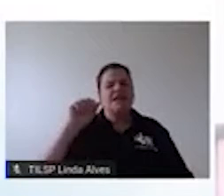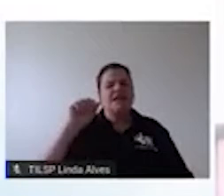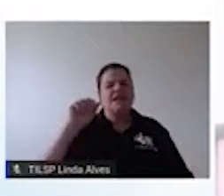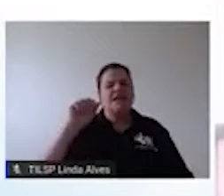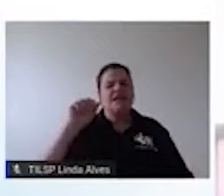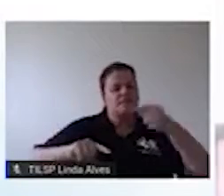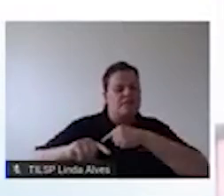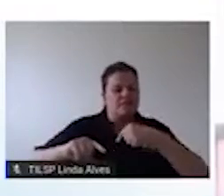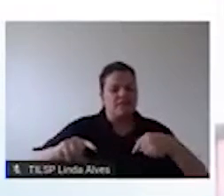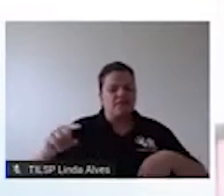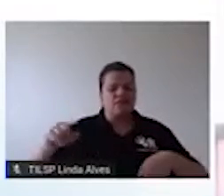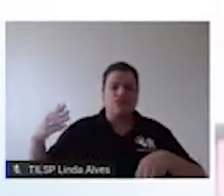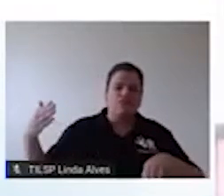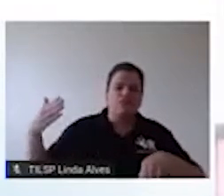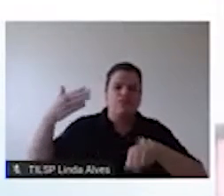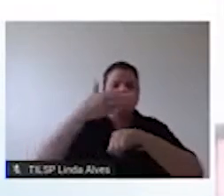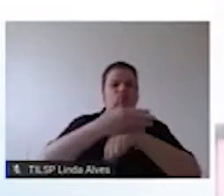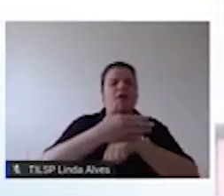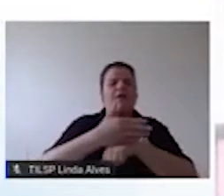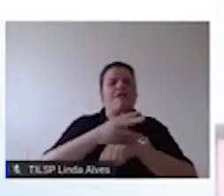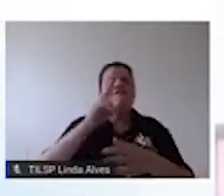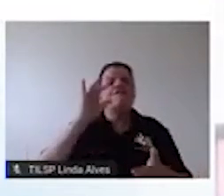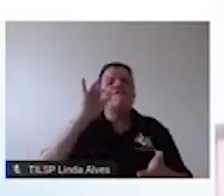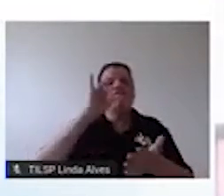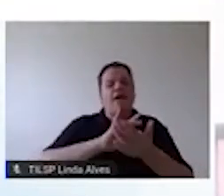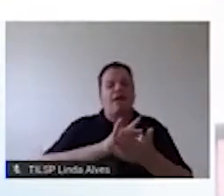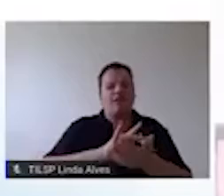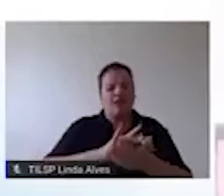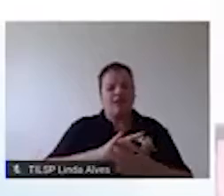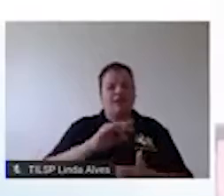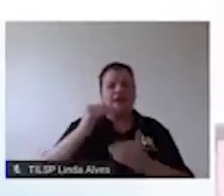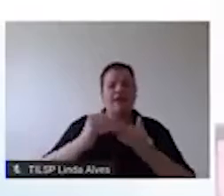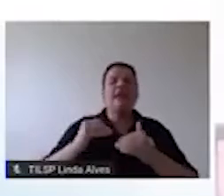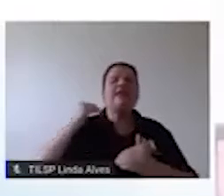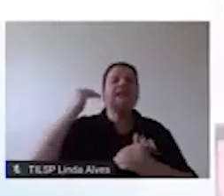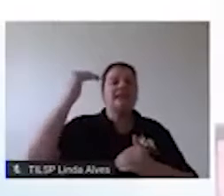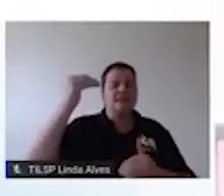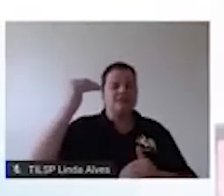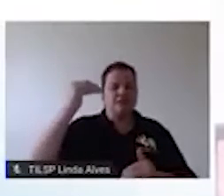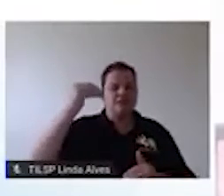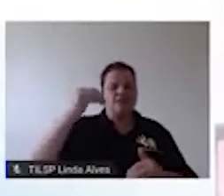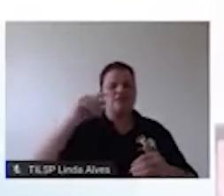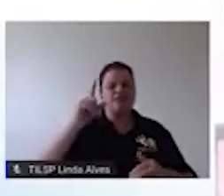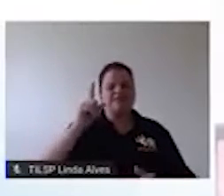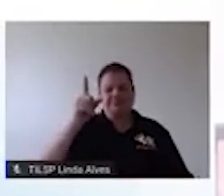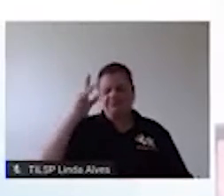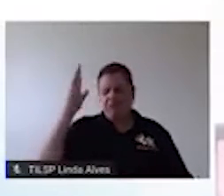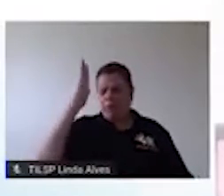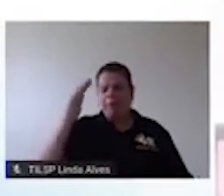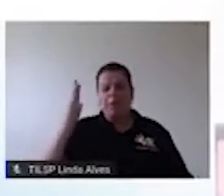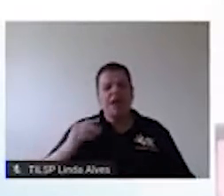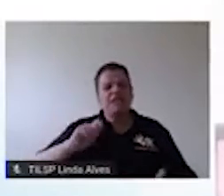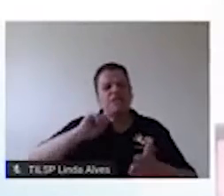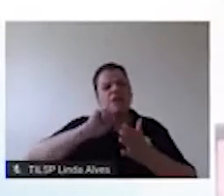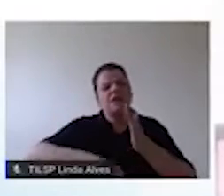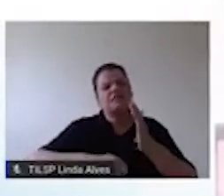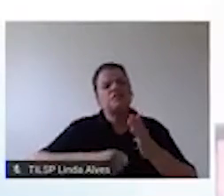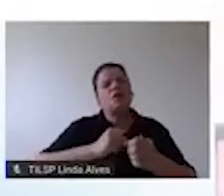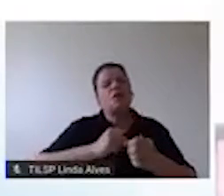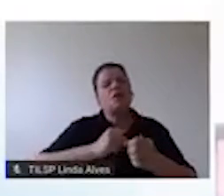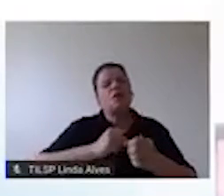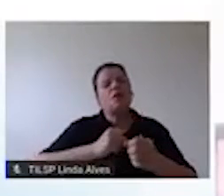internacionais, elas têm validade internacional e que me parece que o Brasil assinou um termo, algo no início do